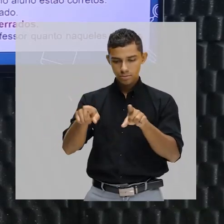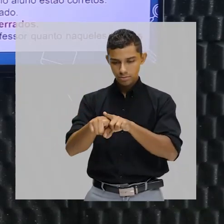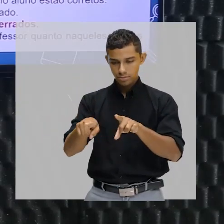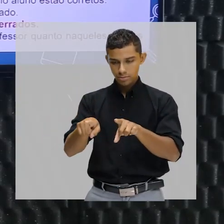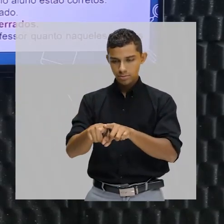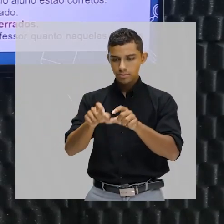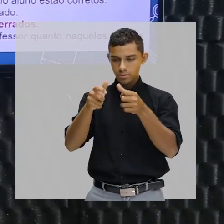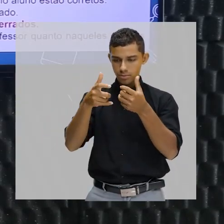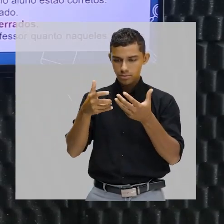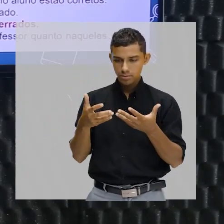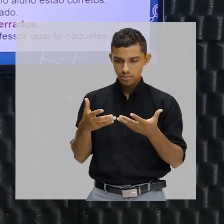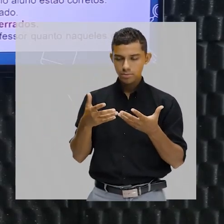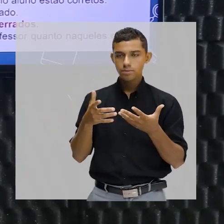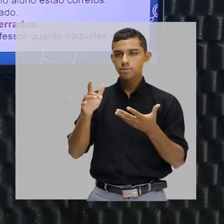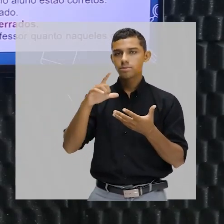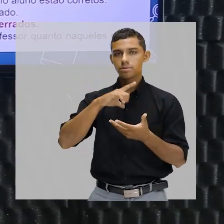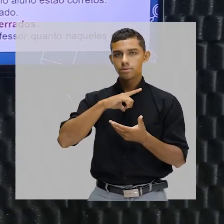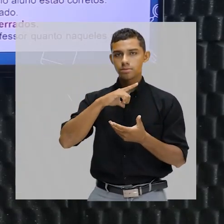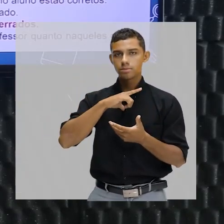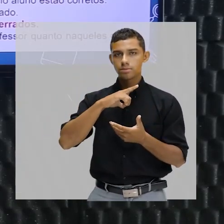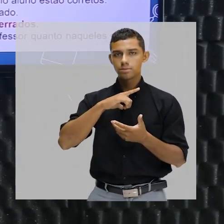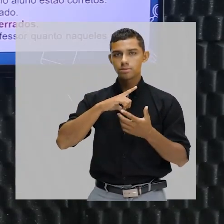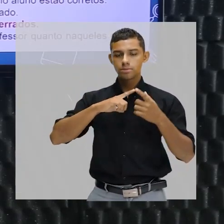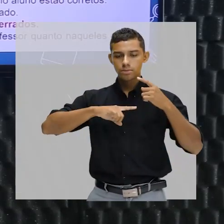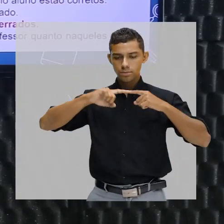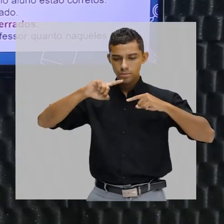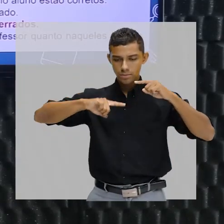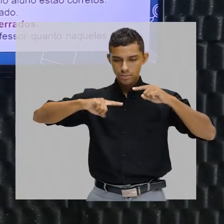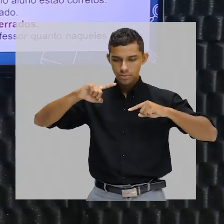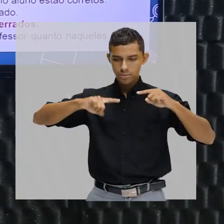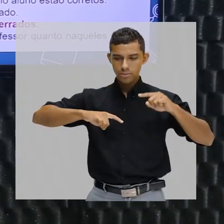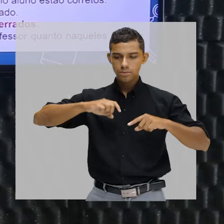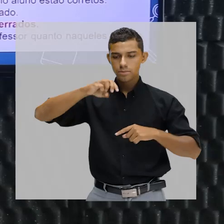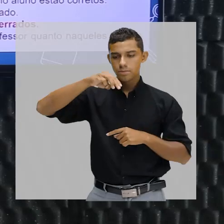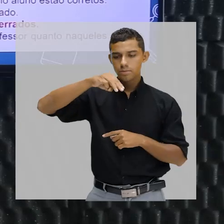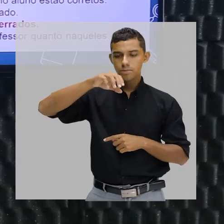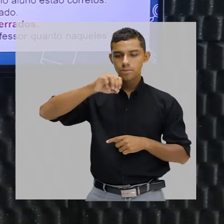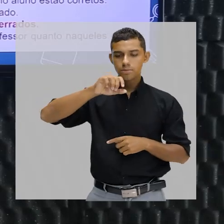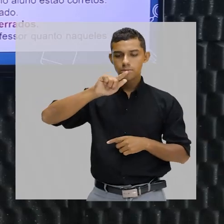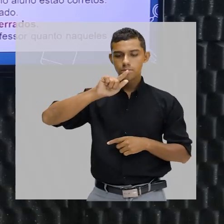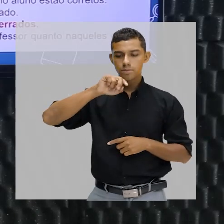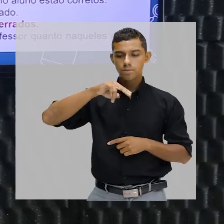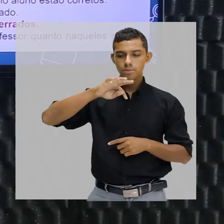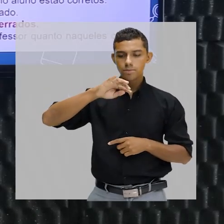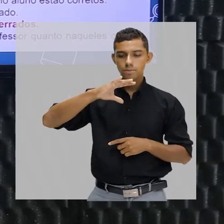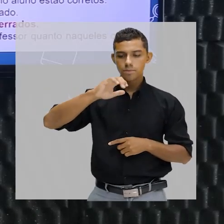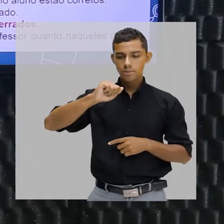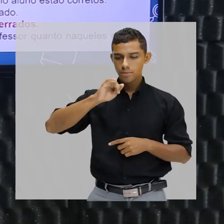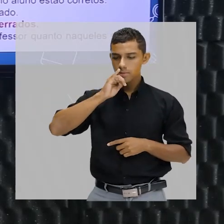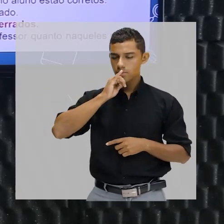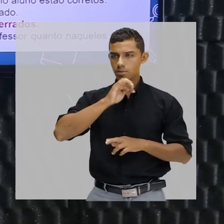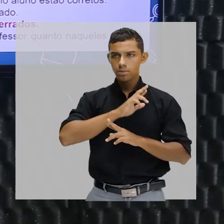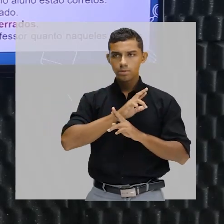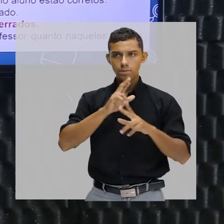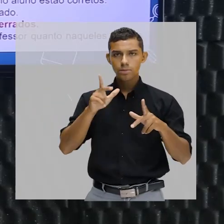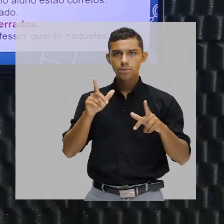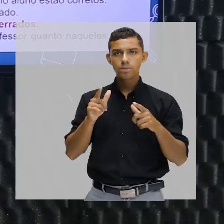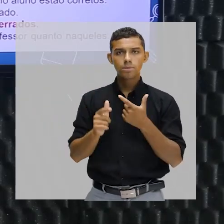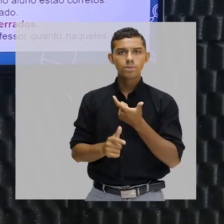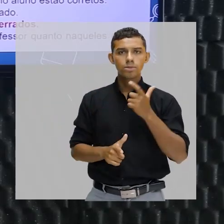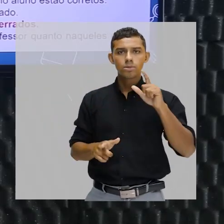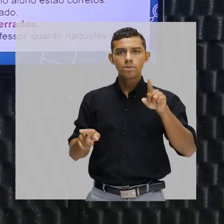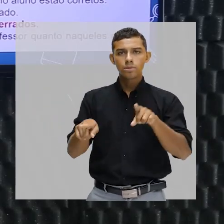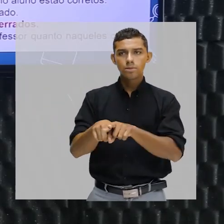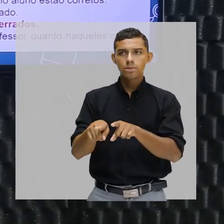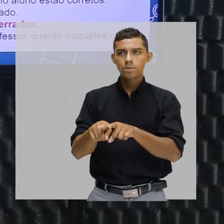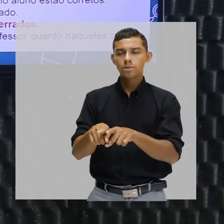essa radiação gama é emissão de onda eletromagnética, que é diferente da natureza, né, corpuscular dos outros tipos de